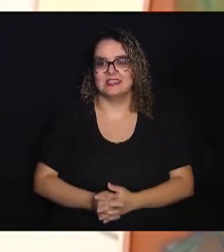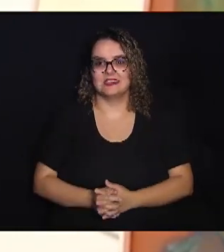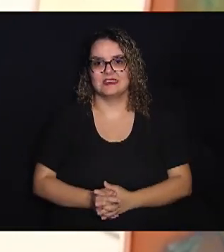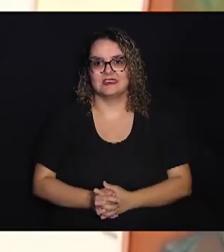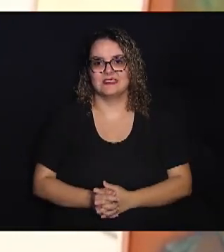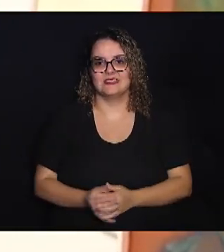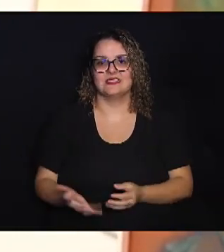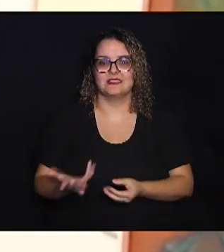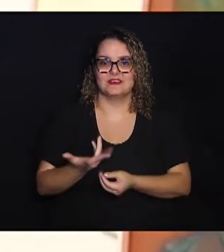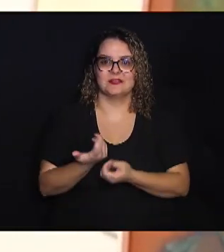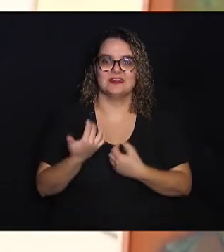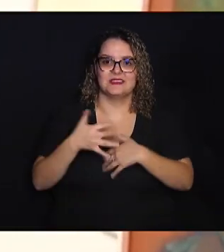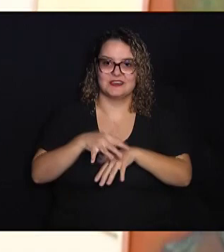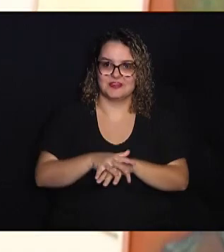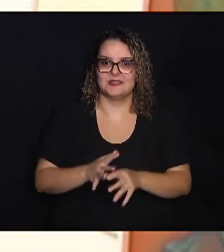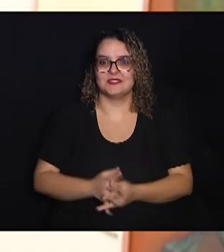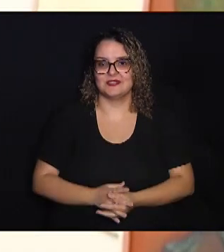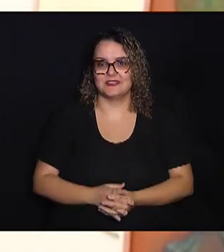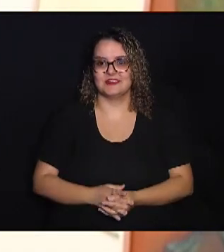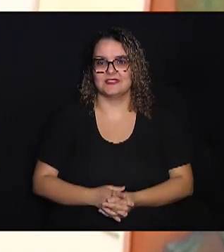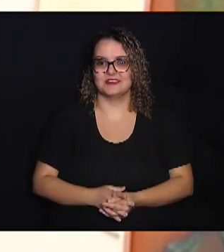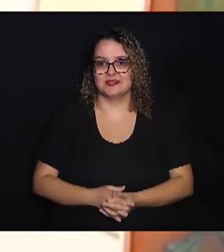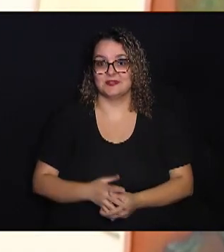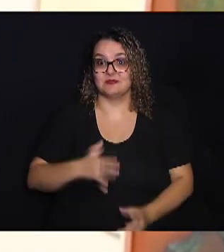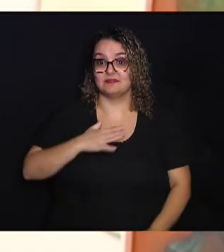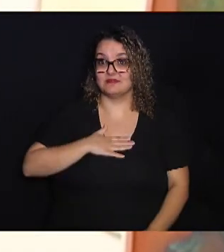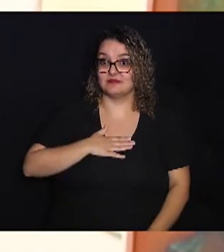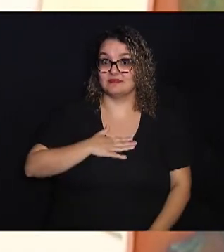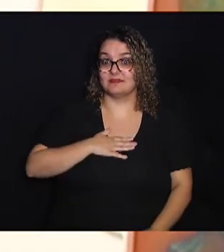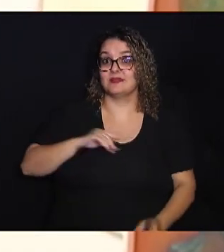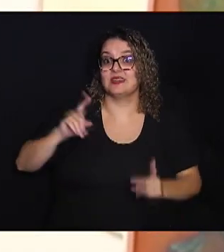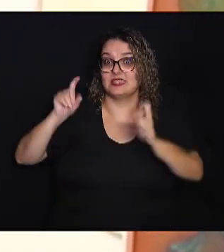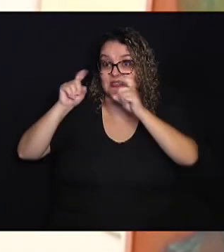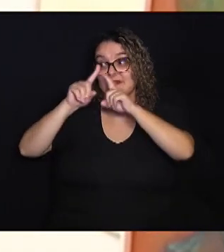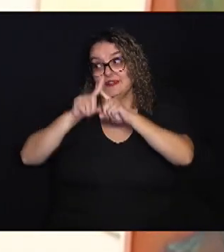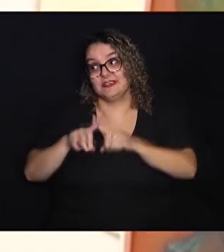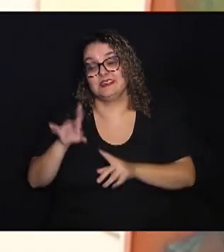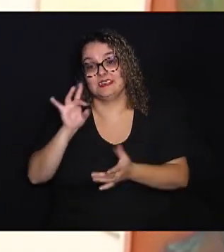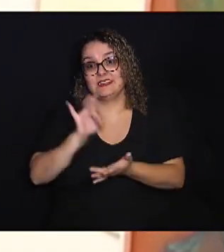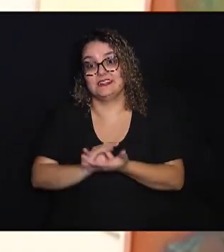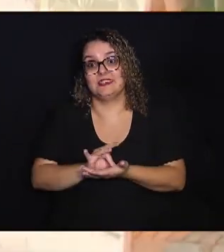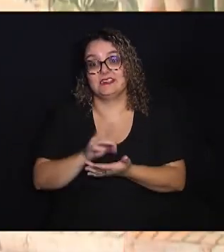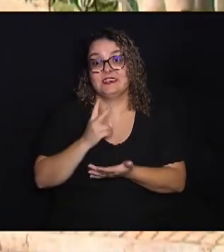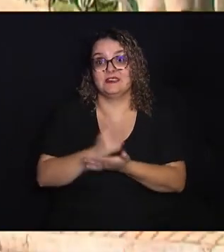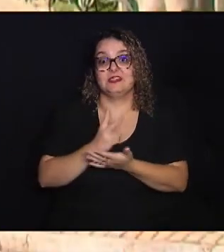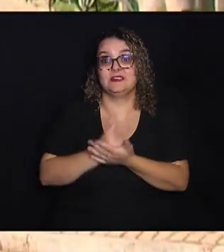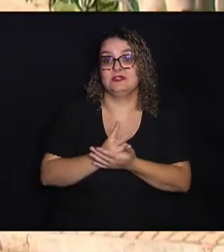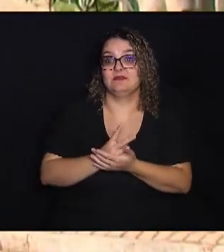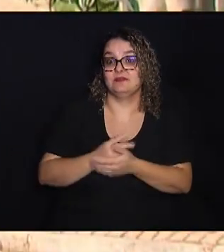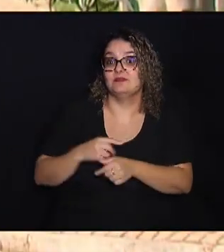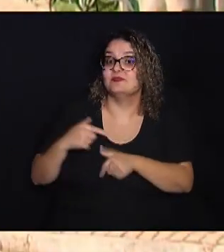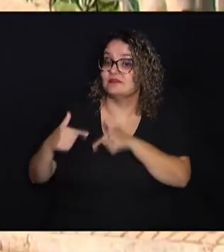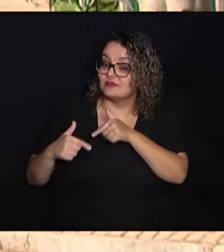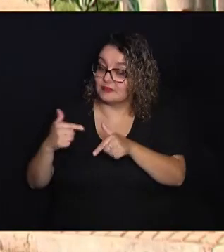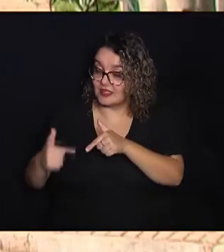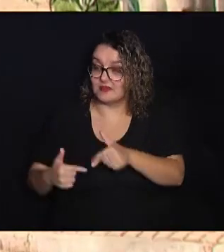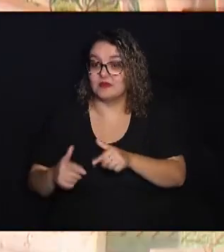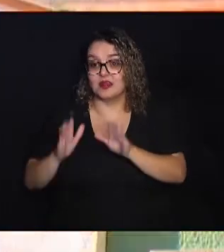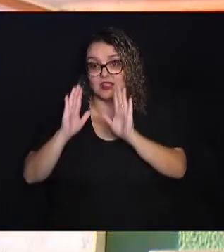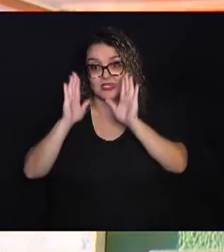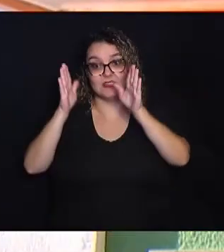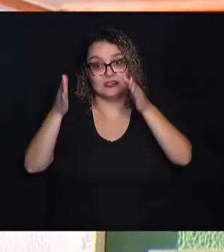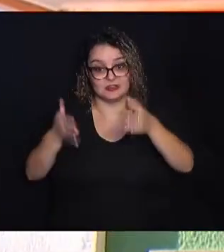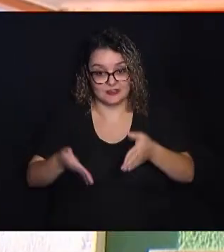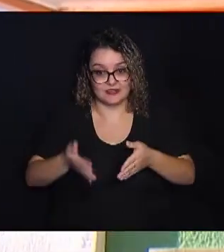arte inclusiva. Isso foi para mim um desafio, na realidade. Eu sempre fiz um trabalho voltado a